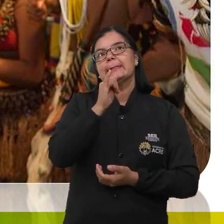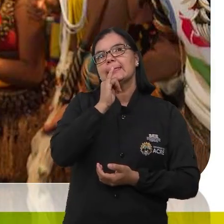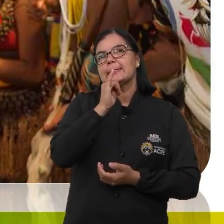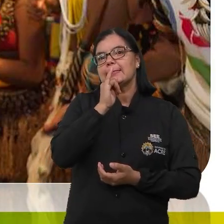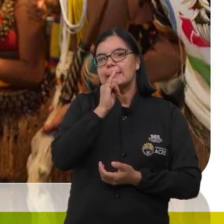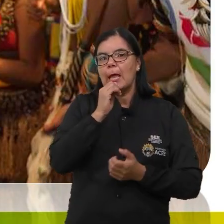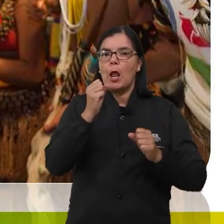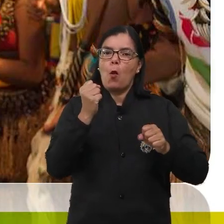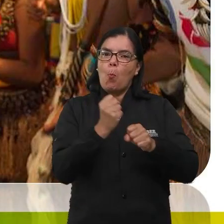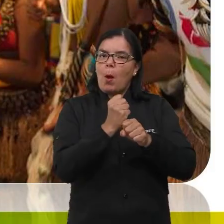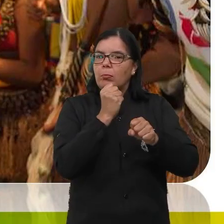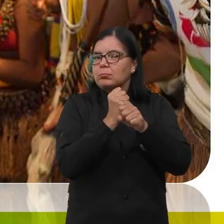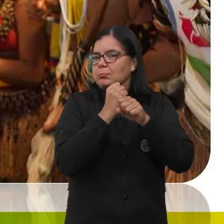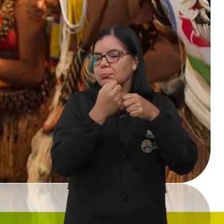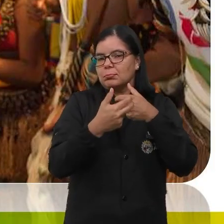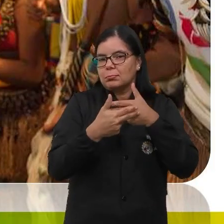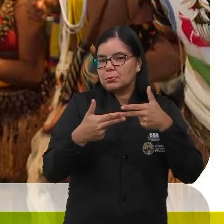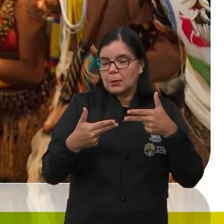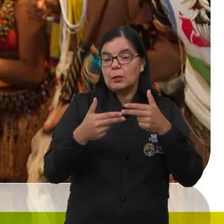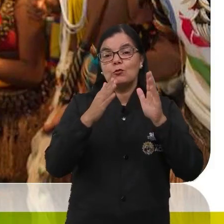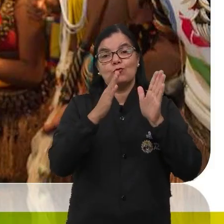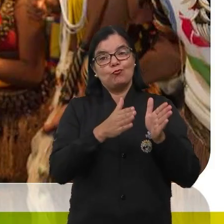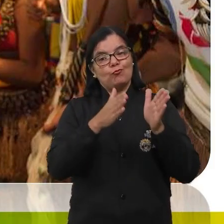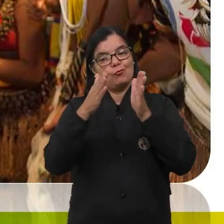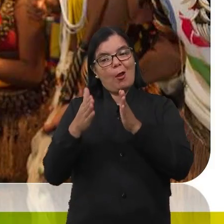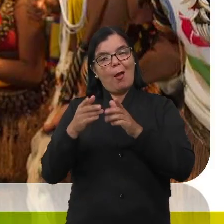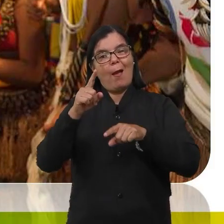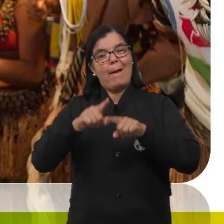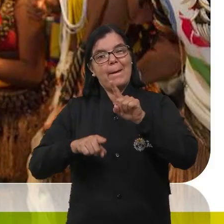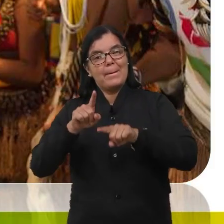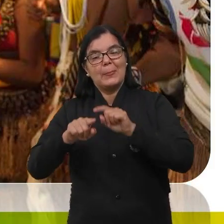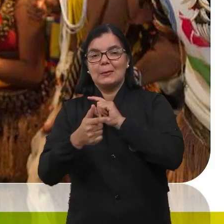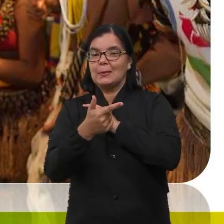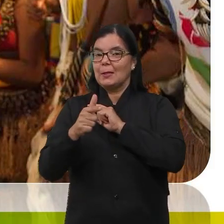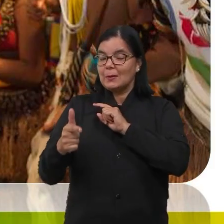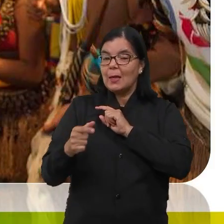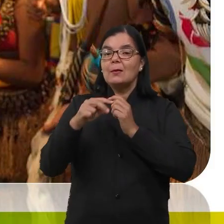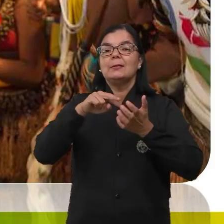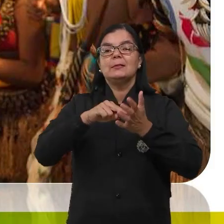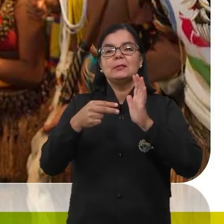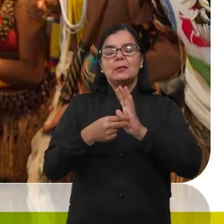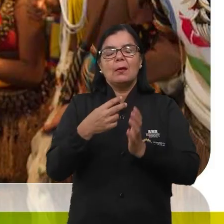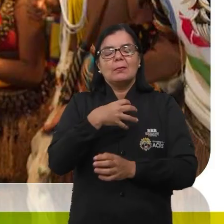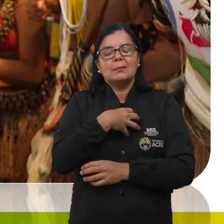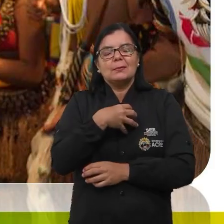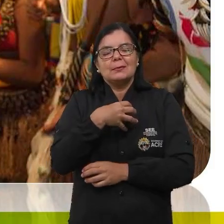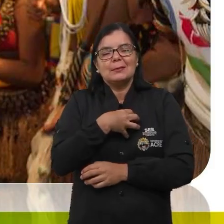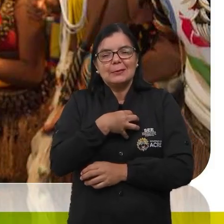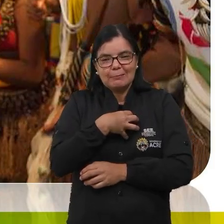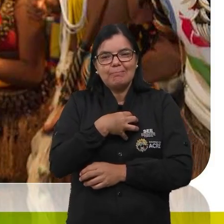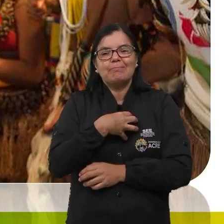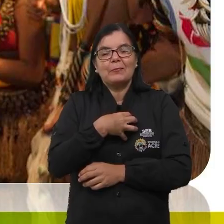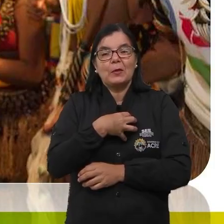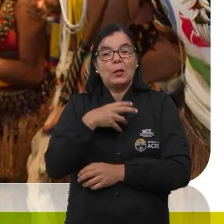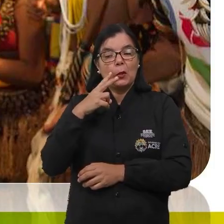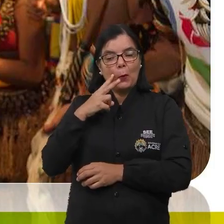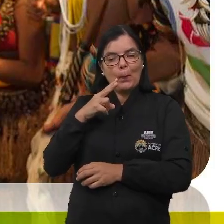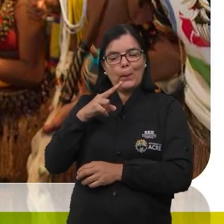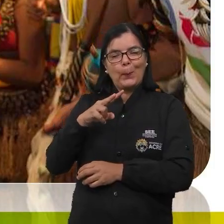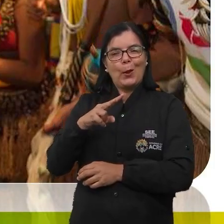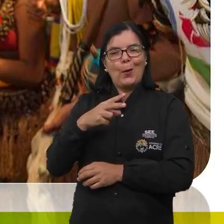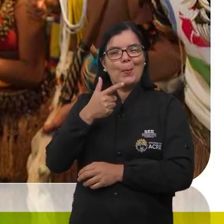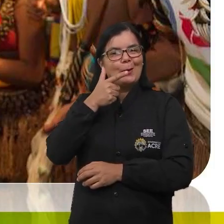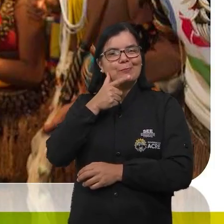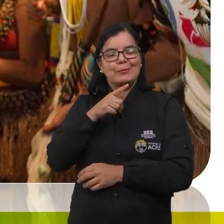uma construção, né? Já a imaterial é aquela que pode ser sentida, que você pode ver, mas você